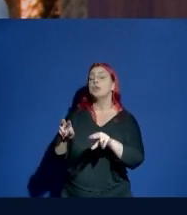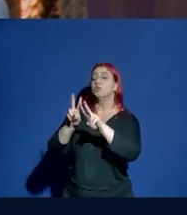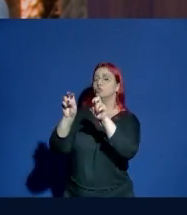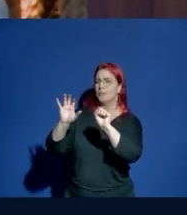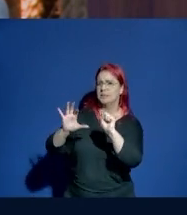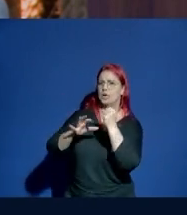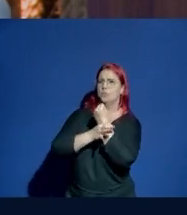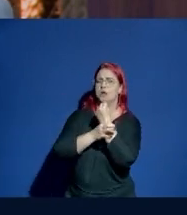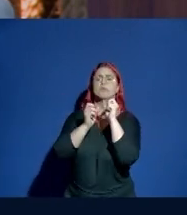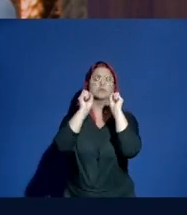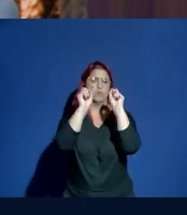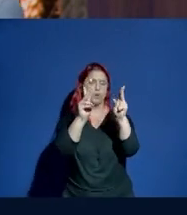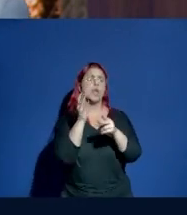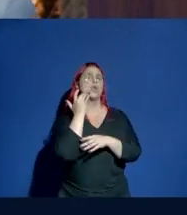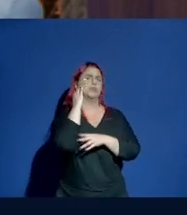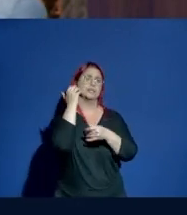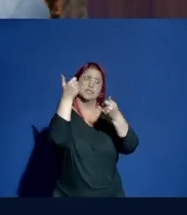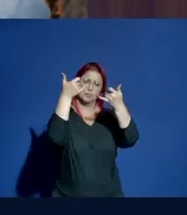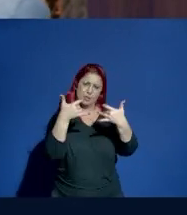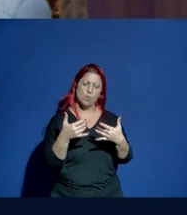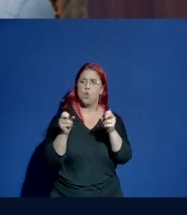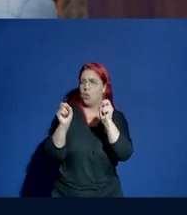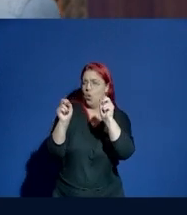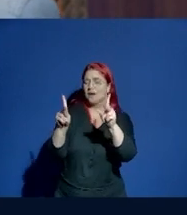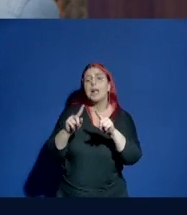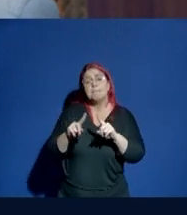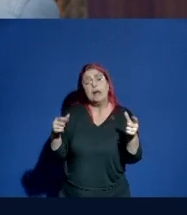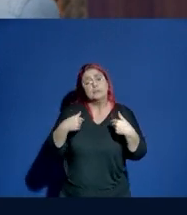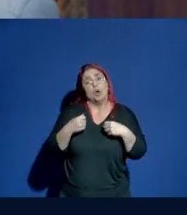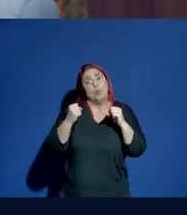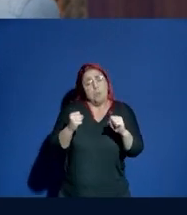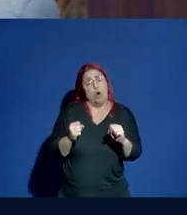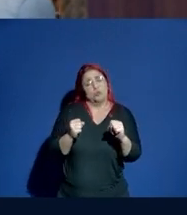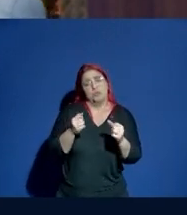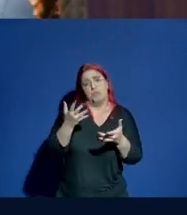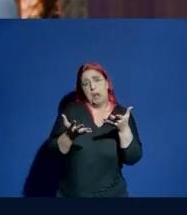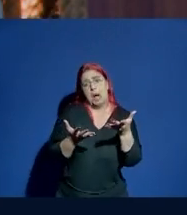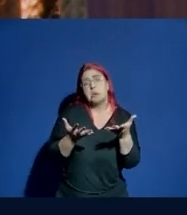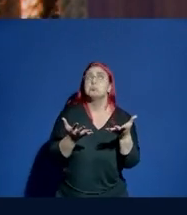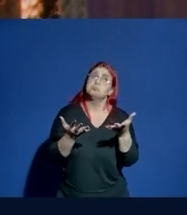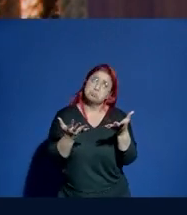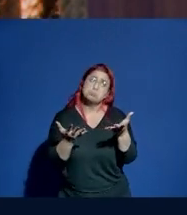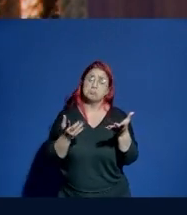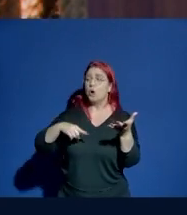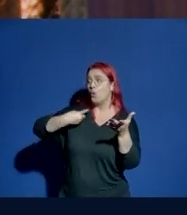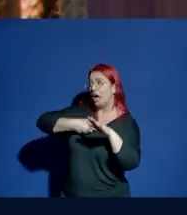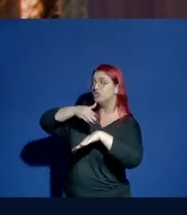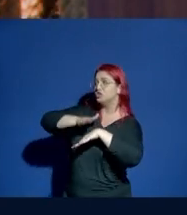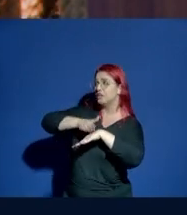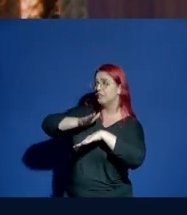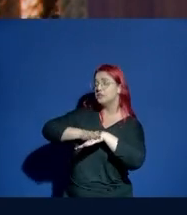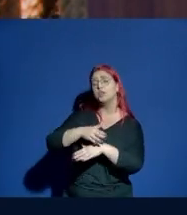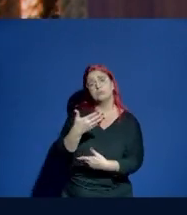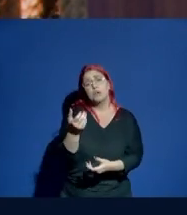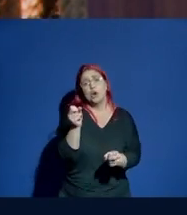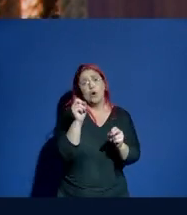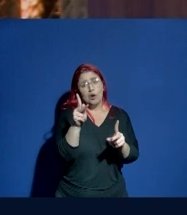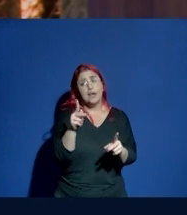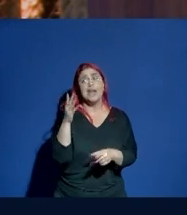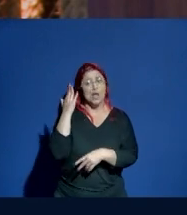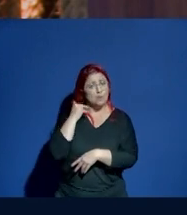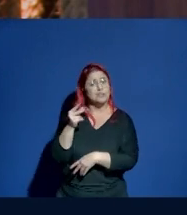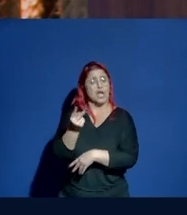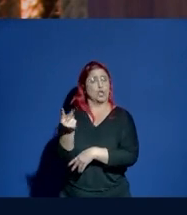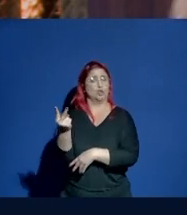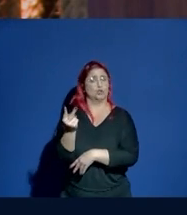segurança o Tarciso falou e talvez eu pudesse aqui também falar dizer o que estamos fazendo e não tenho dúvida que o Caiado Está fazendo